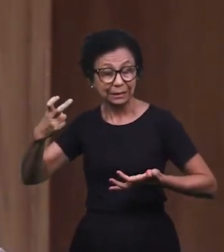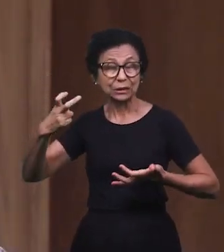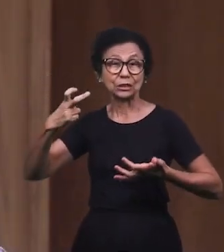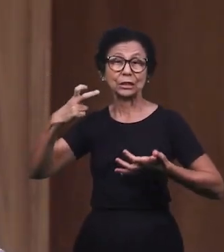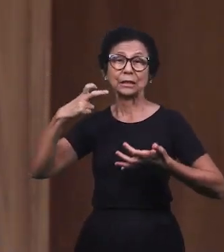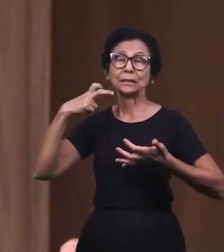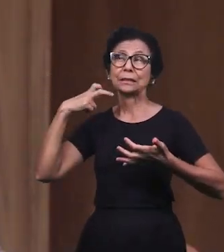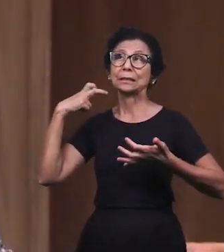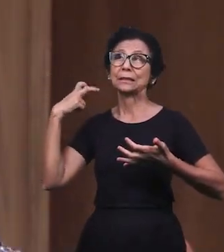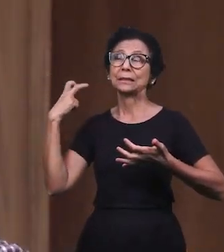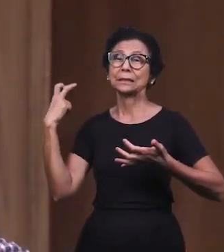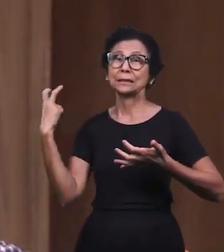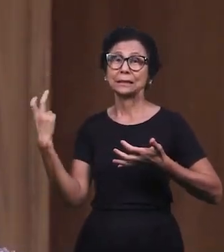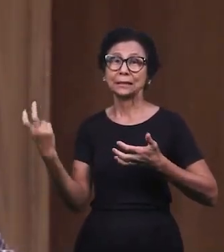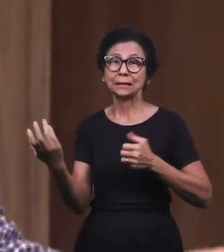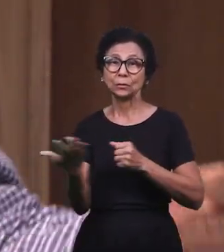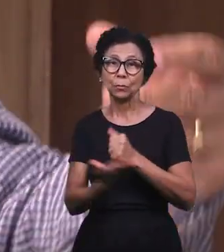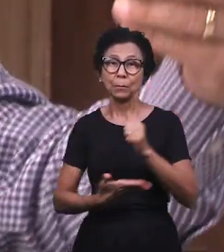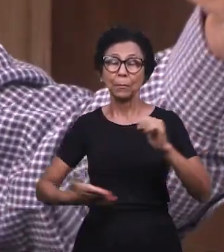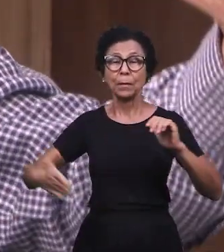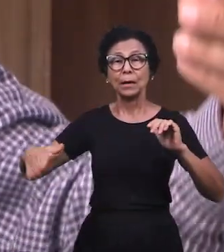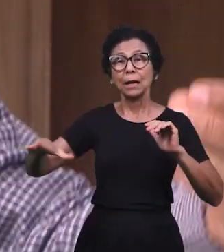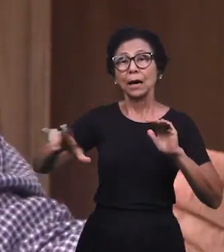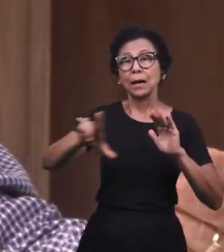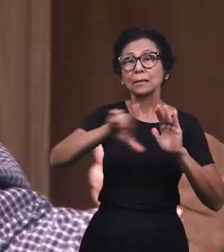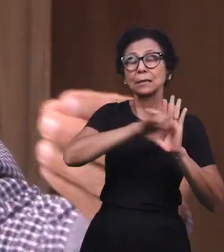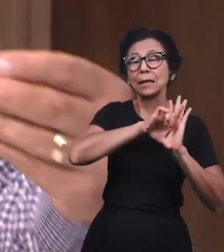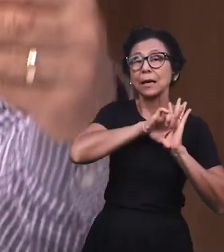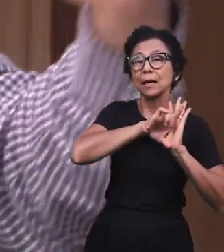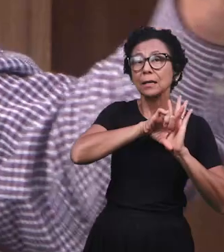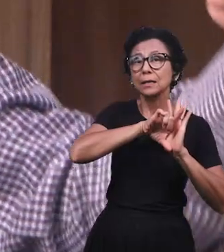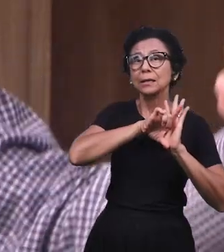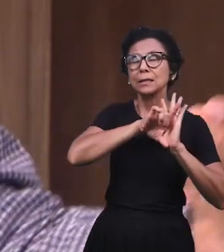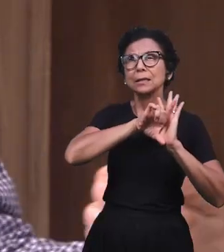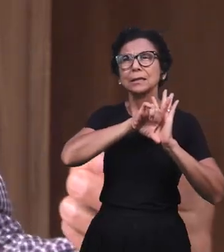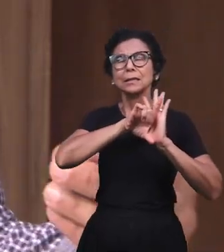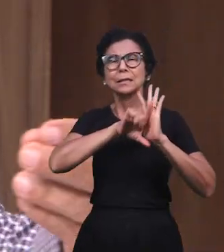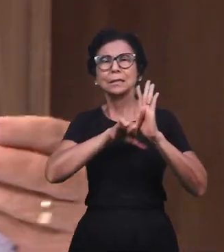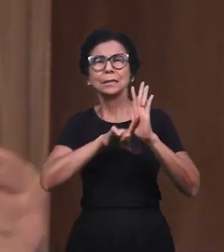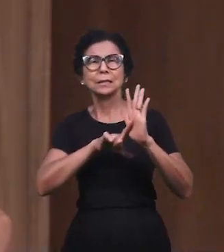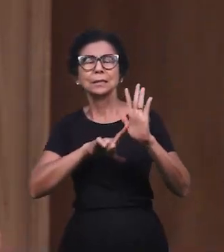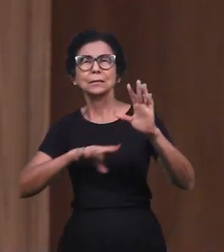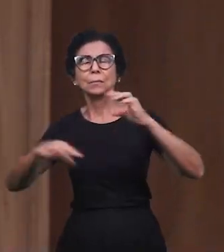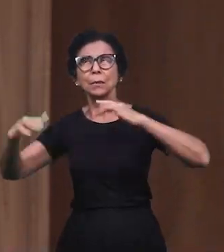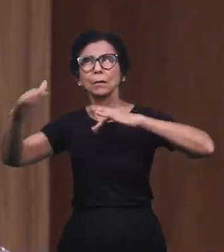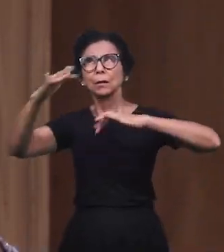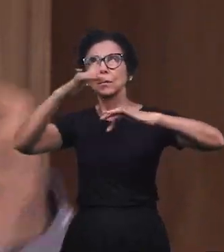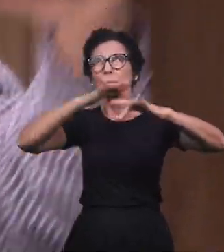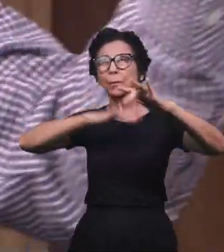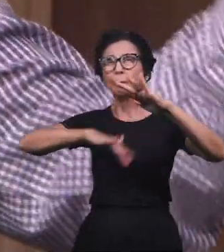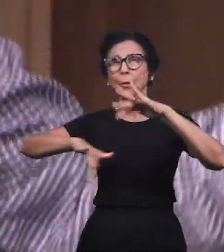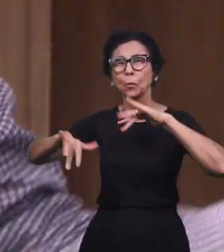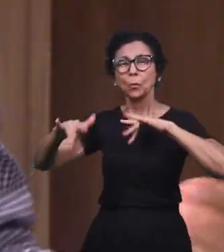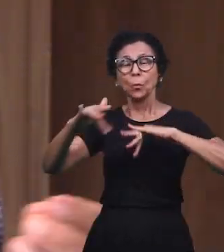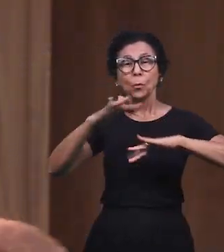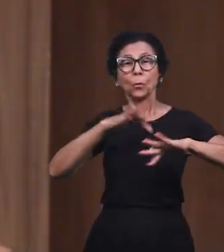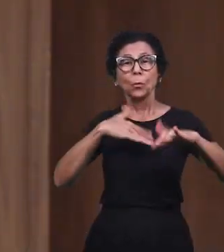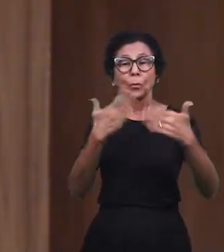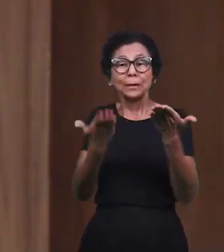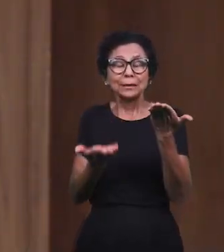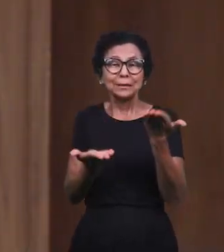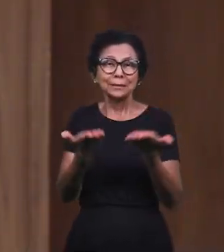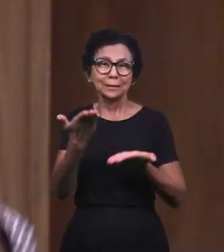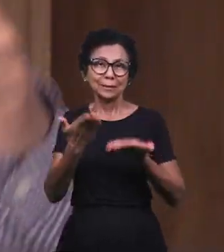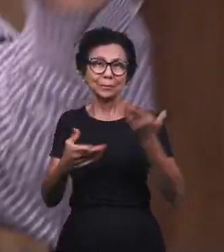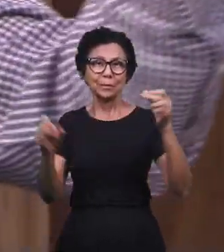parametrize as leis, não é? Haja um equilíbrio das diversas partes no sentido de que o sistema